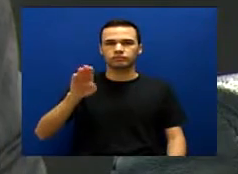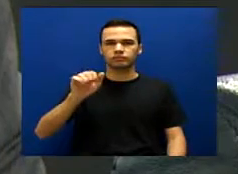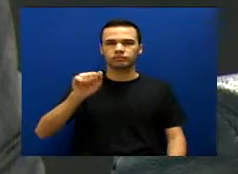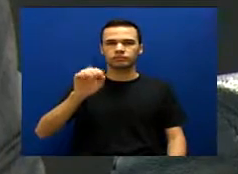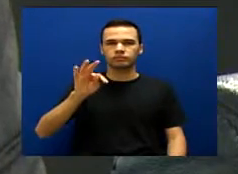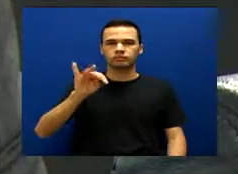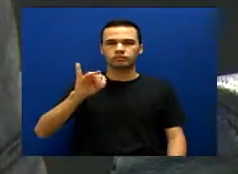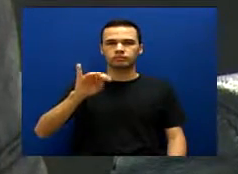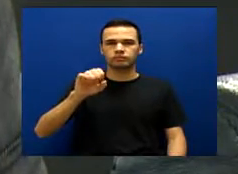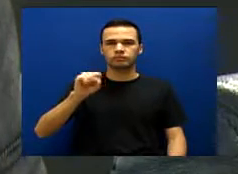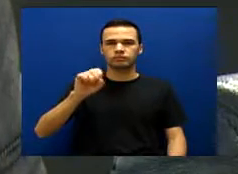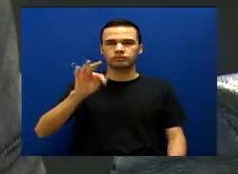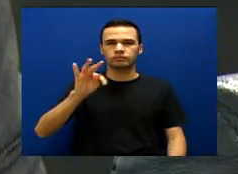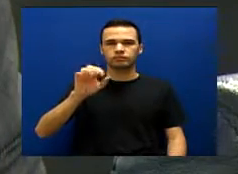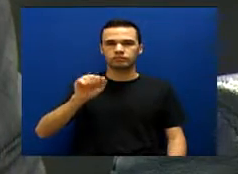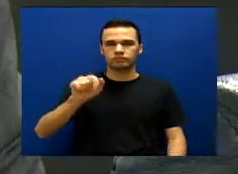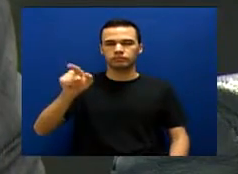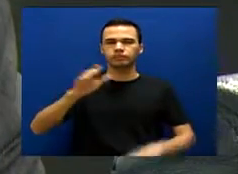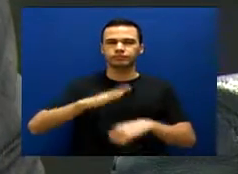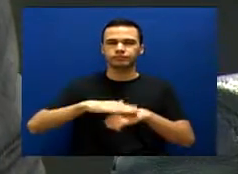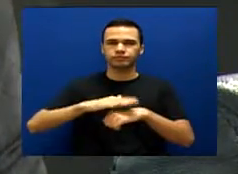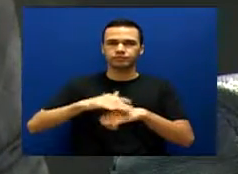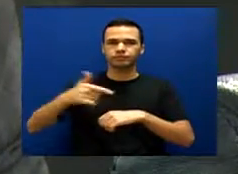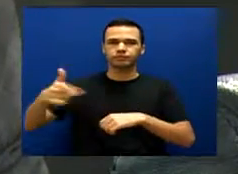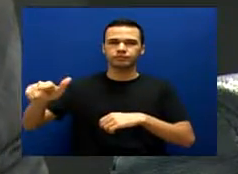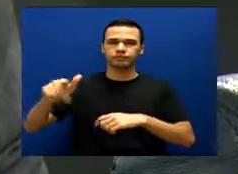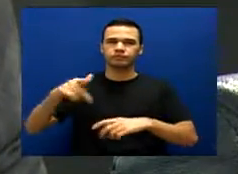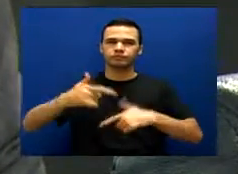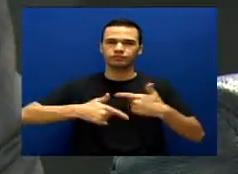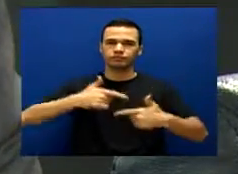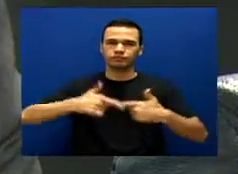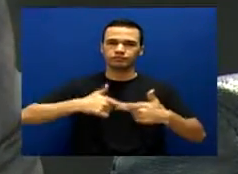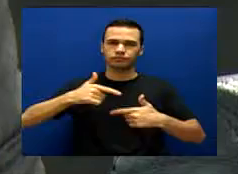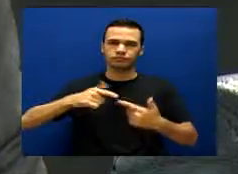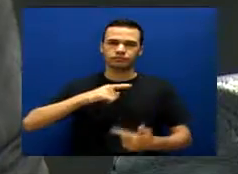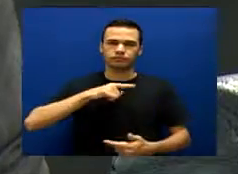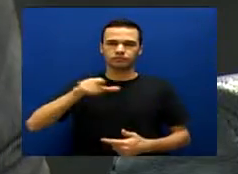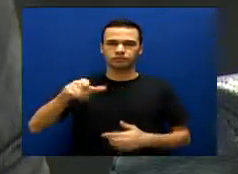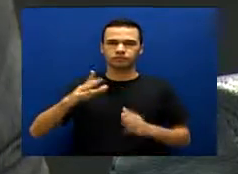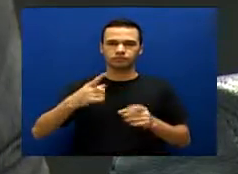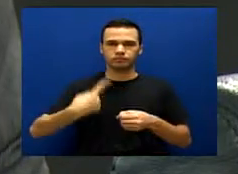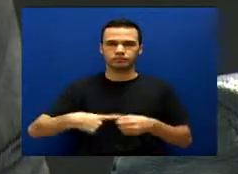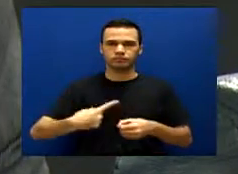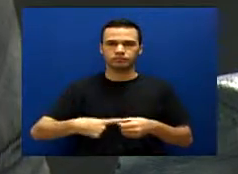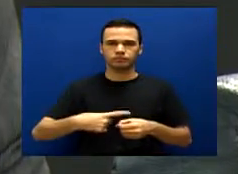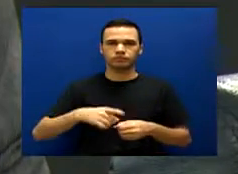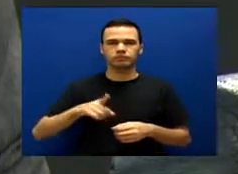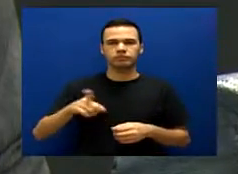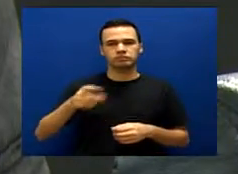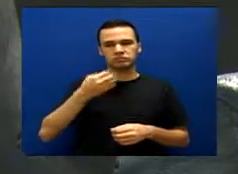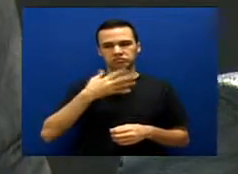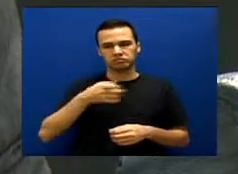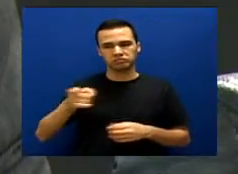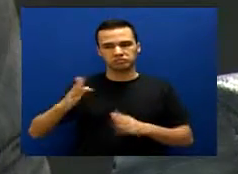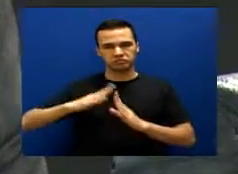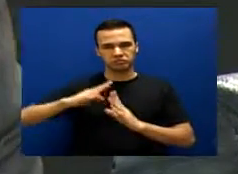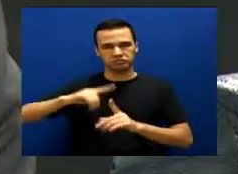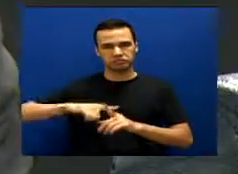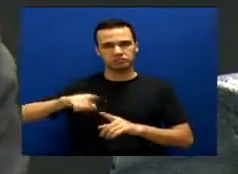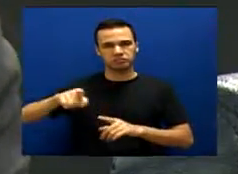que realizou a sexta mobilização evangelista na cidade. Meus parabéns e que Deus continue a usá-los rica